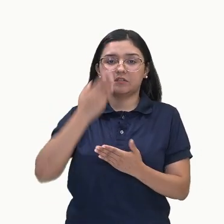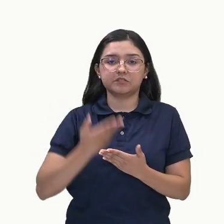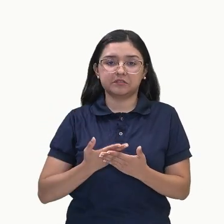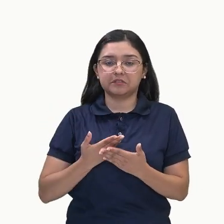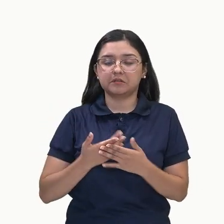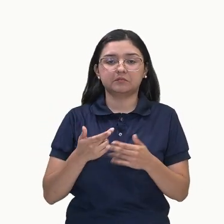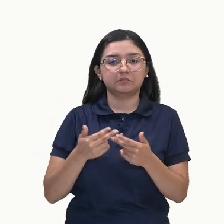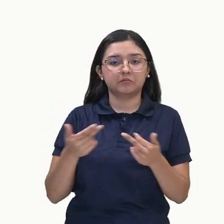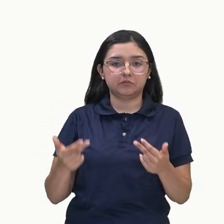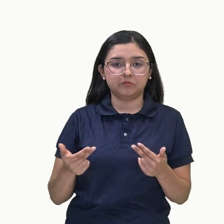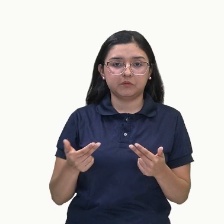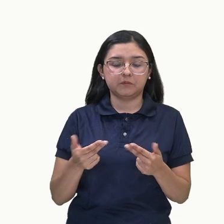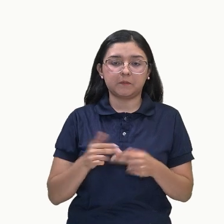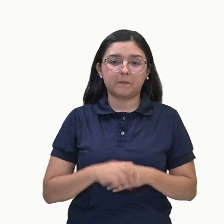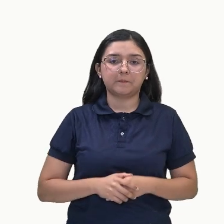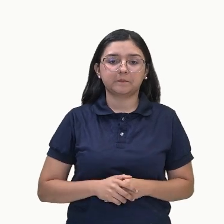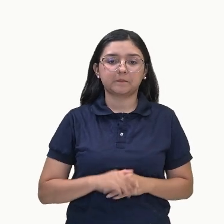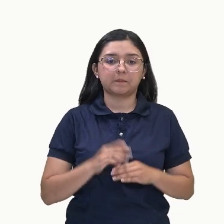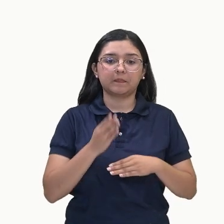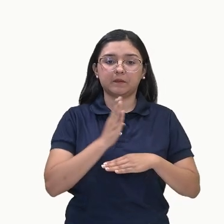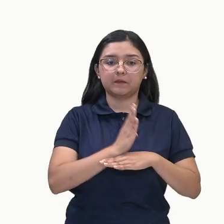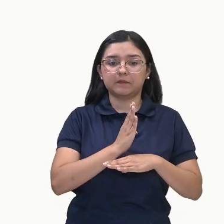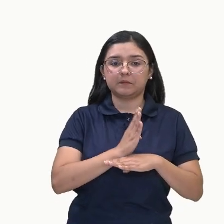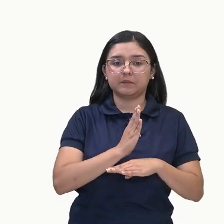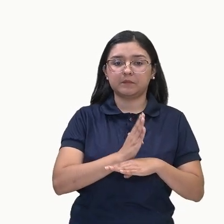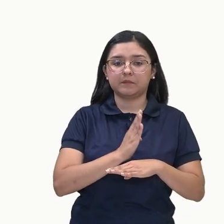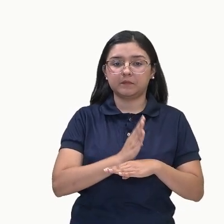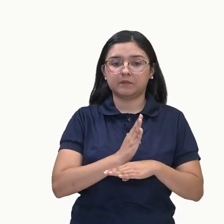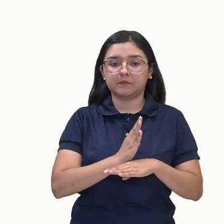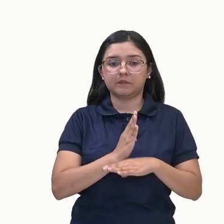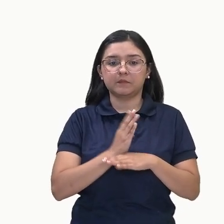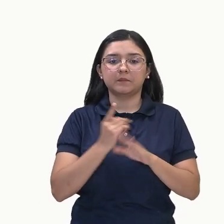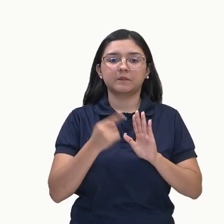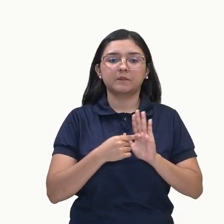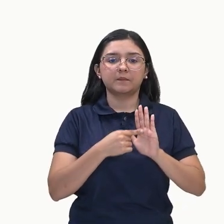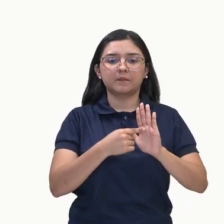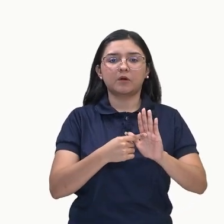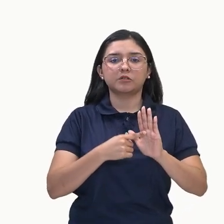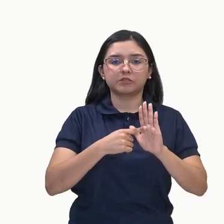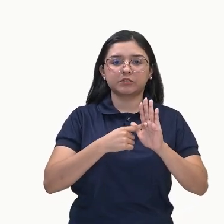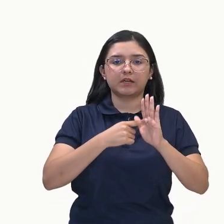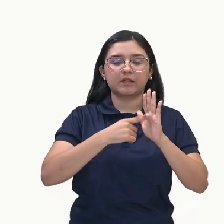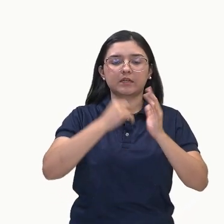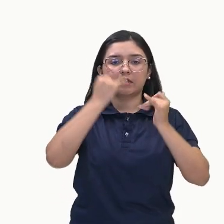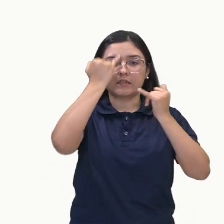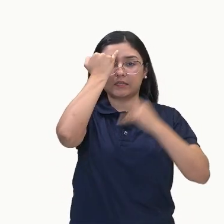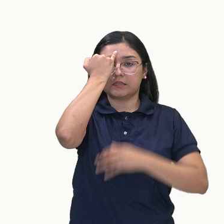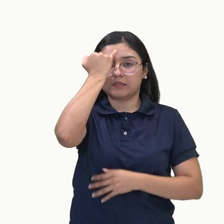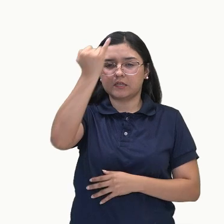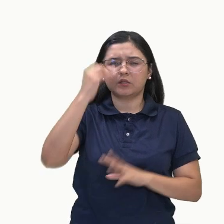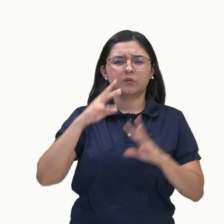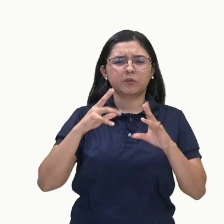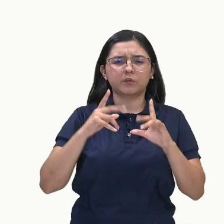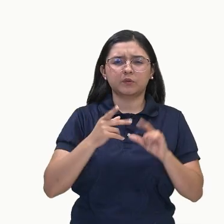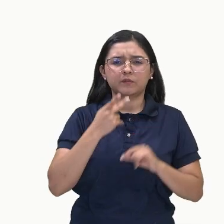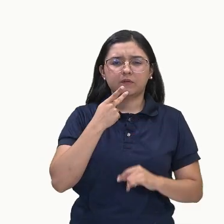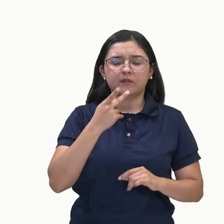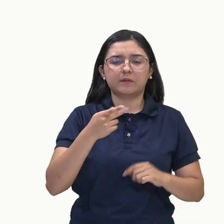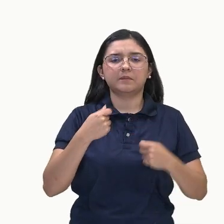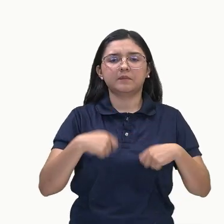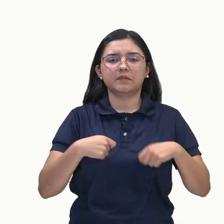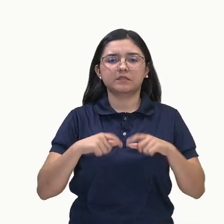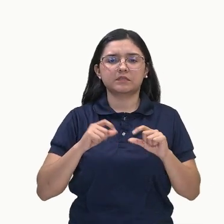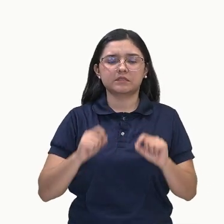algo. No barroco, a complexidade na exposição de ideias, né, tudo que vai falar tinha que ser tudo